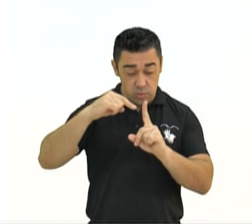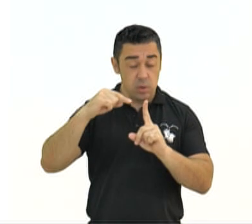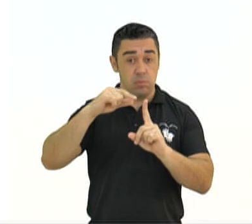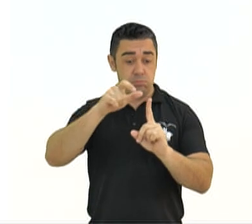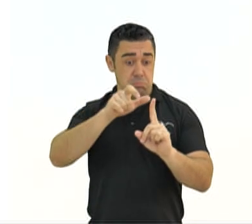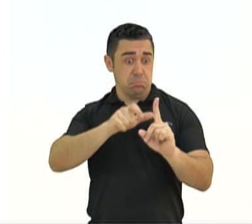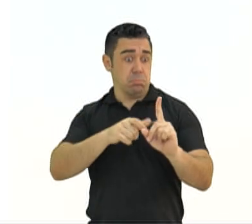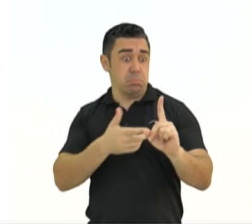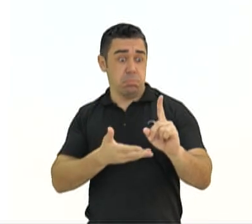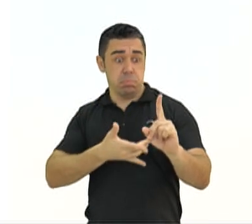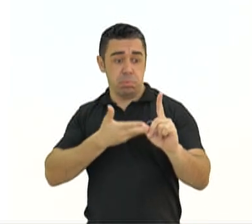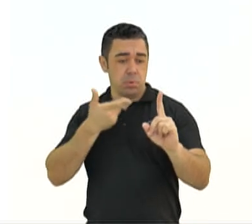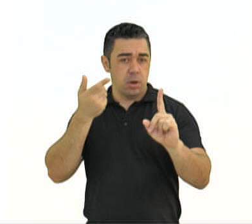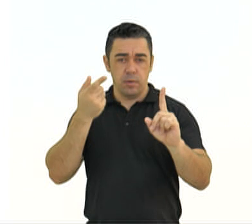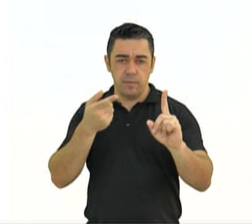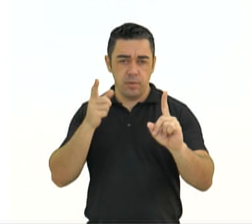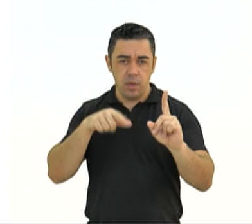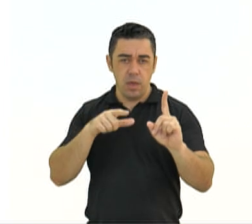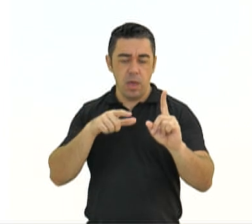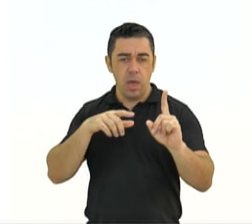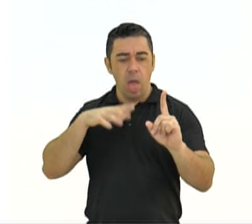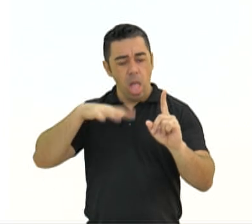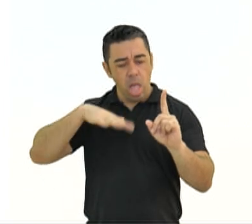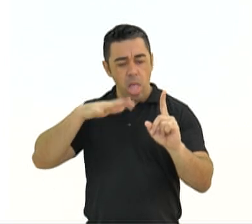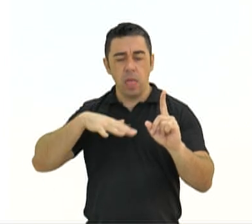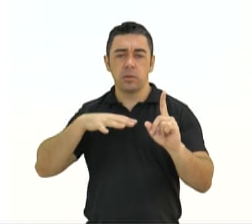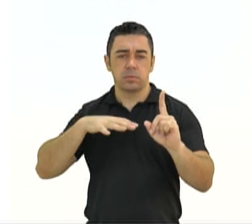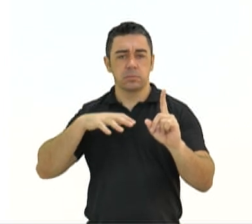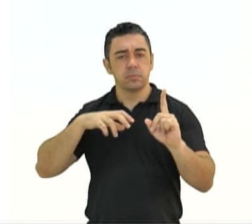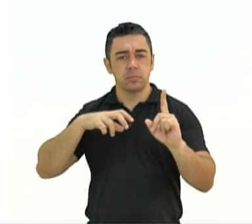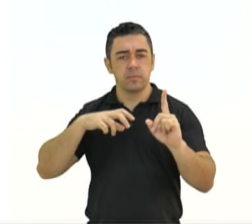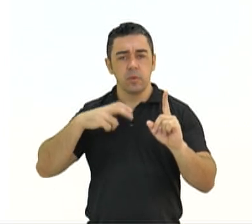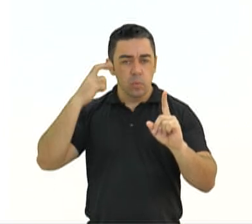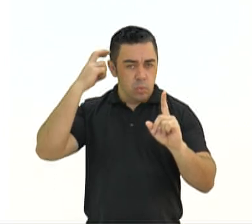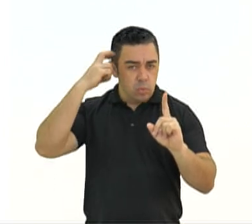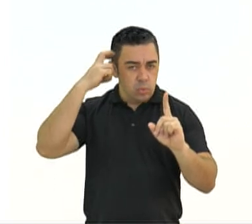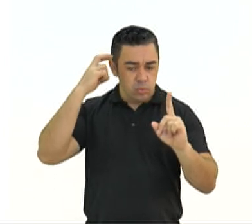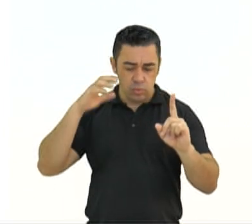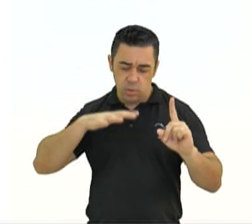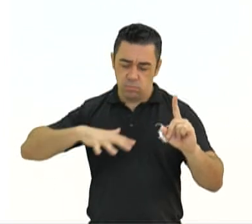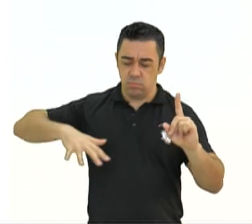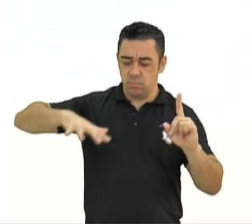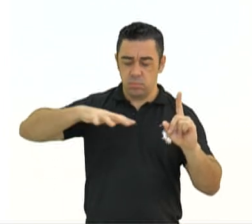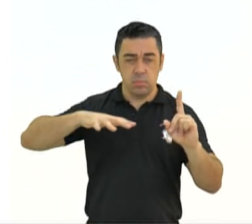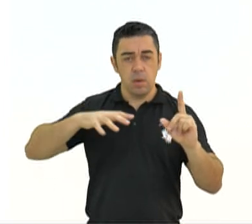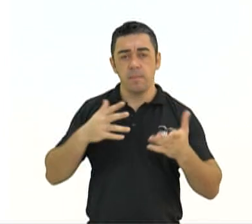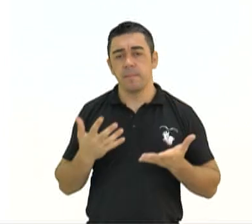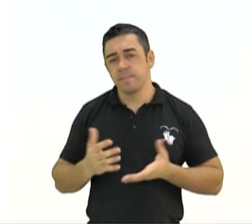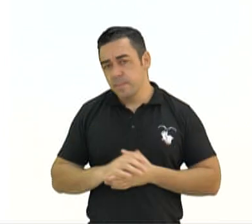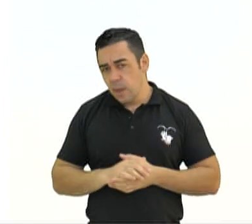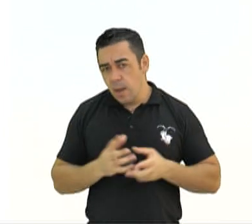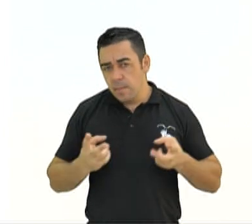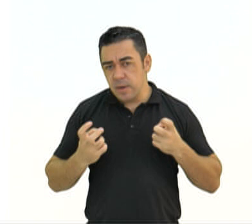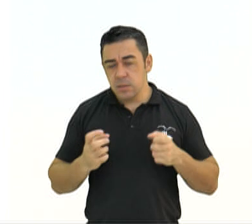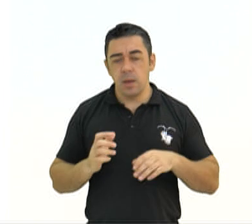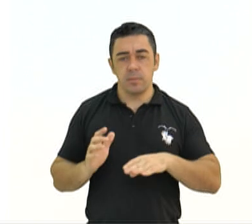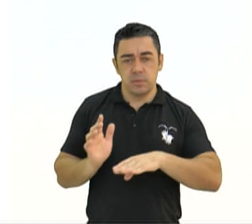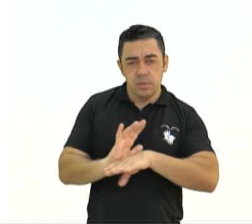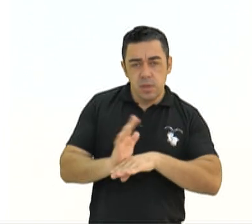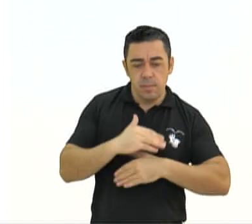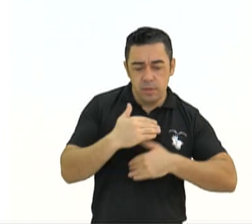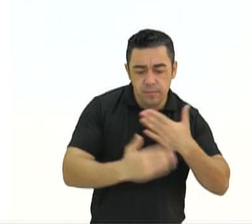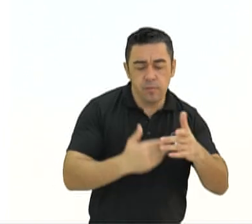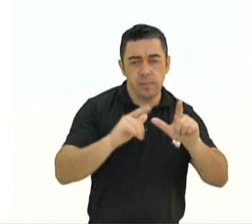sobre-humanos pela cultura de massa. Então, é uma citação do século passado que se percebe ali no desenvolvimento do cinema, da